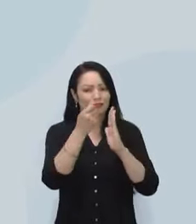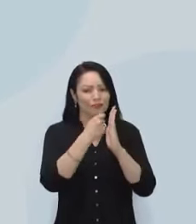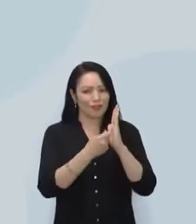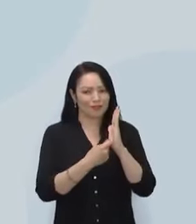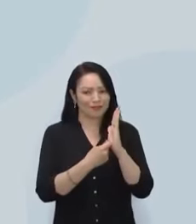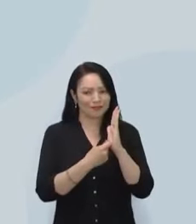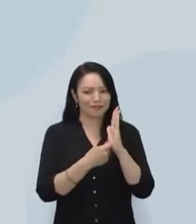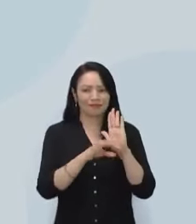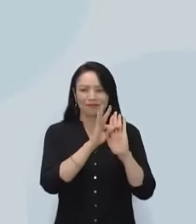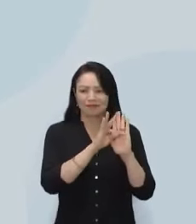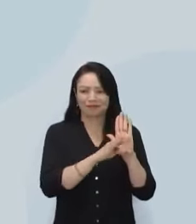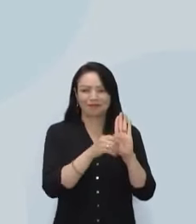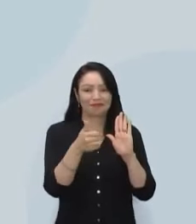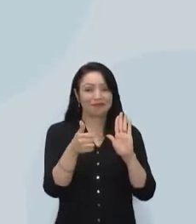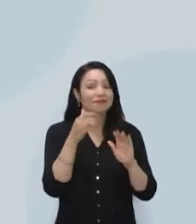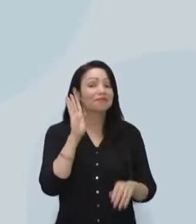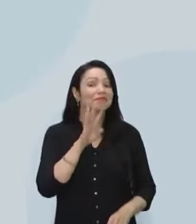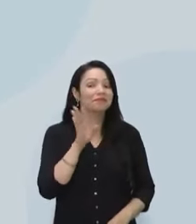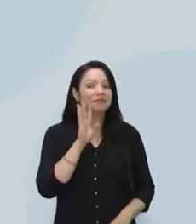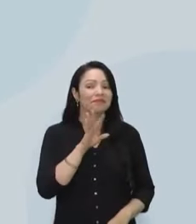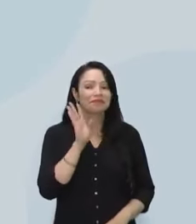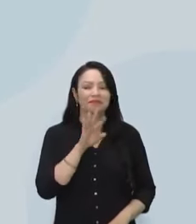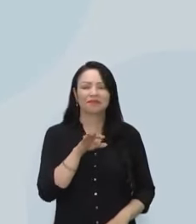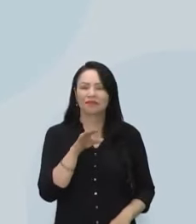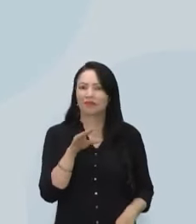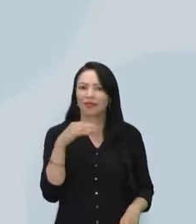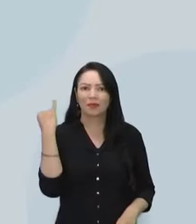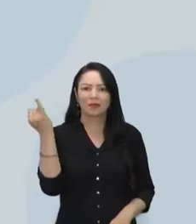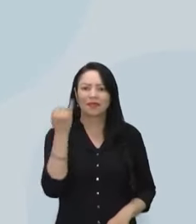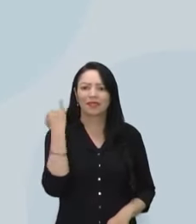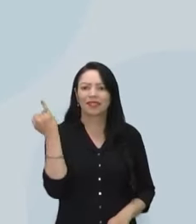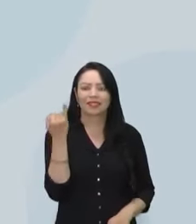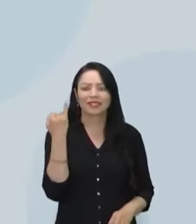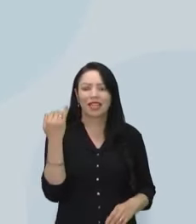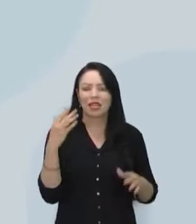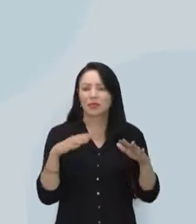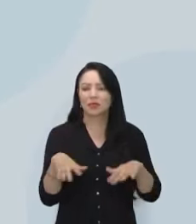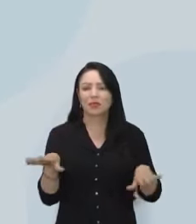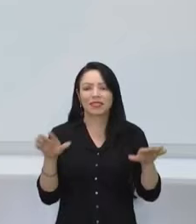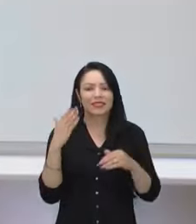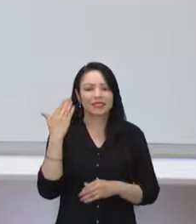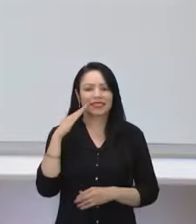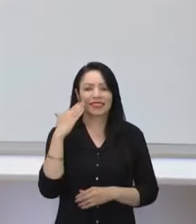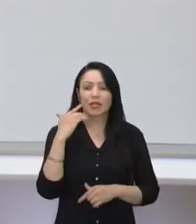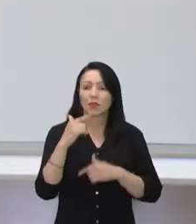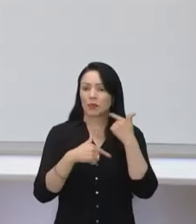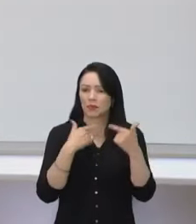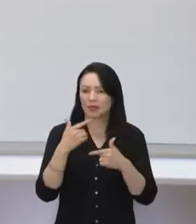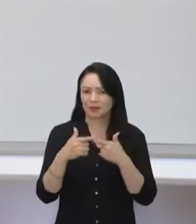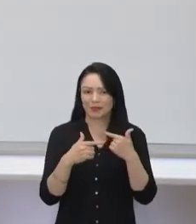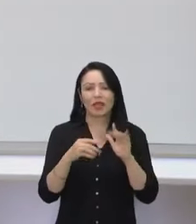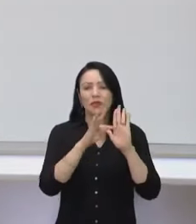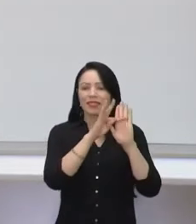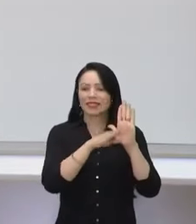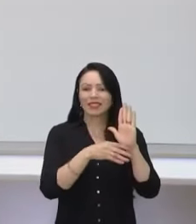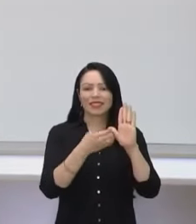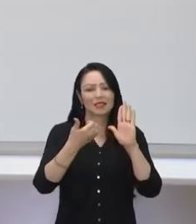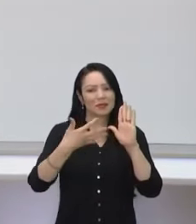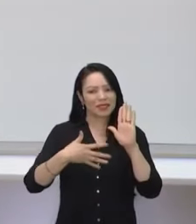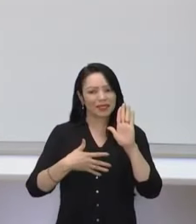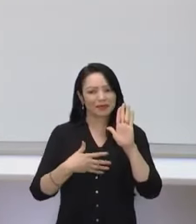texto. Muito legal. Tá vendo como que é uma marca importante para a gente conseguir entender a função dela e o texto que a gente está